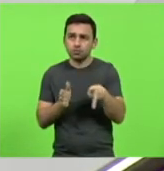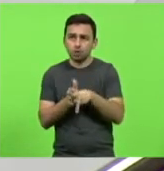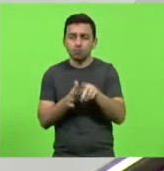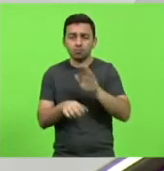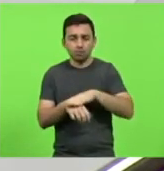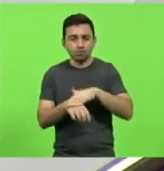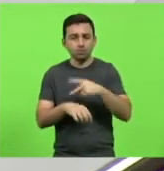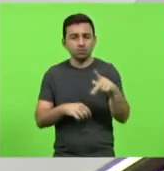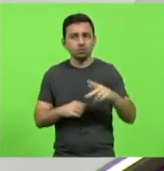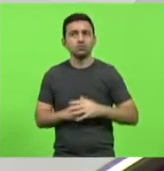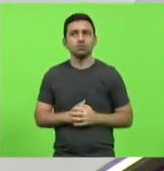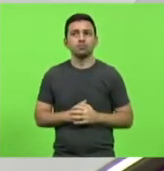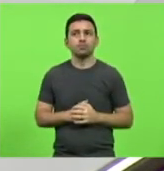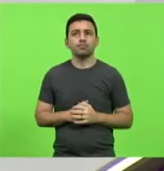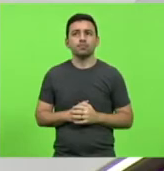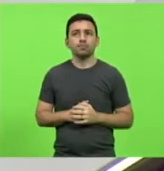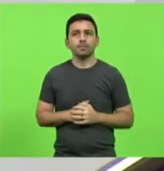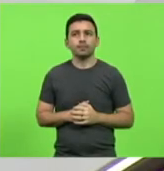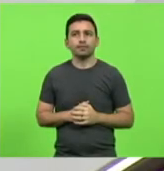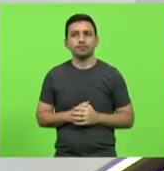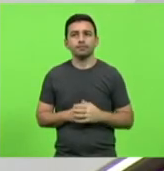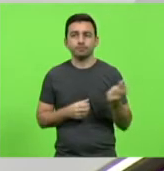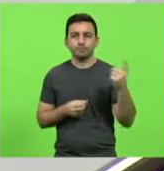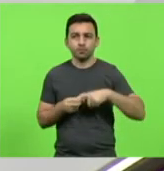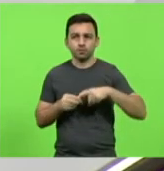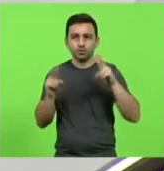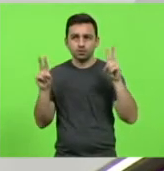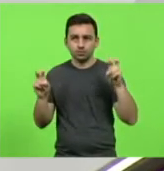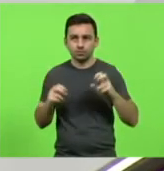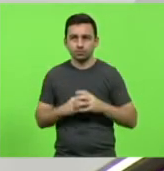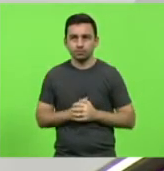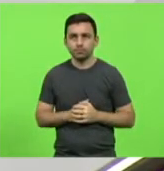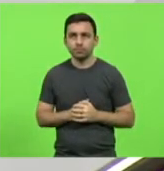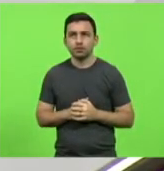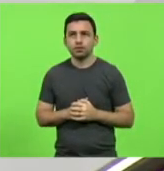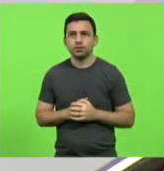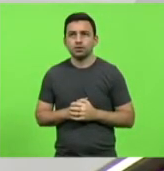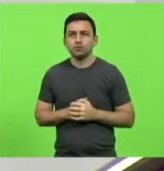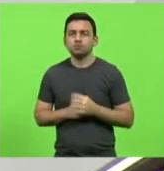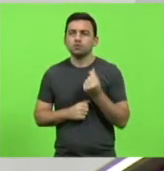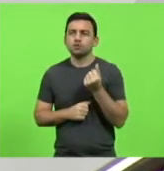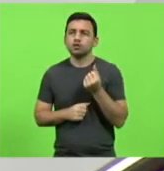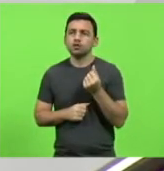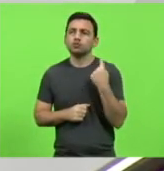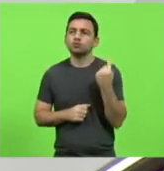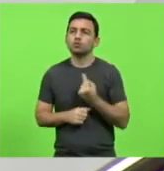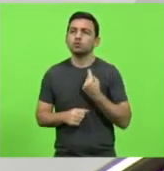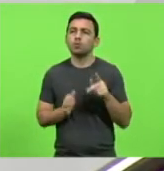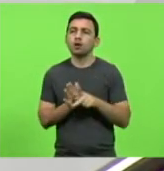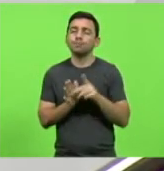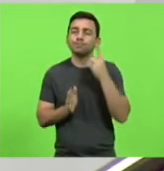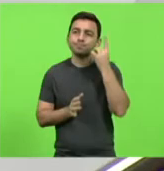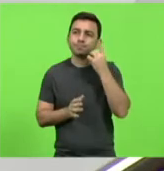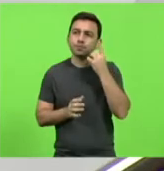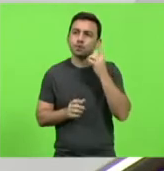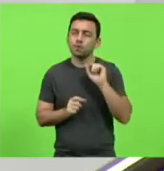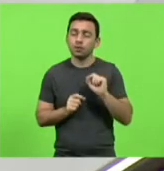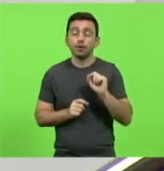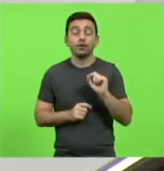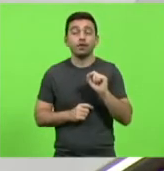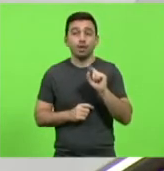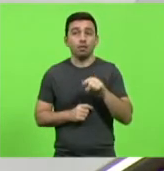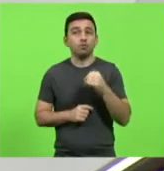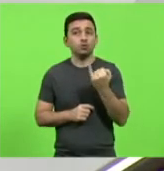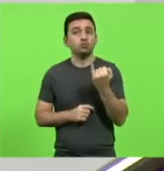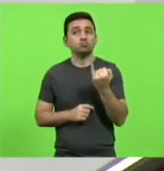recurso. Retornando, Nilson Berlanda, os nossos recursos. Esses são recursos importantes. No ano